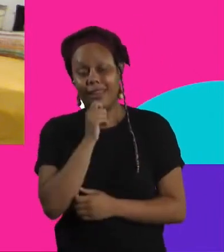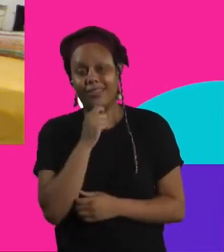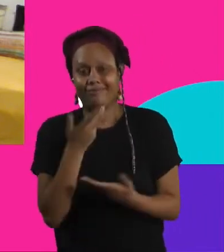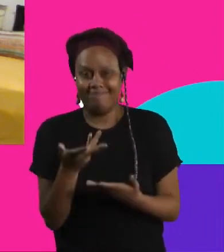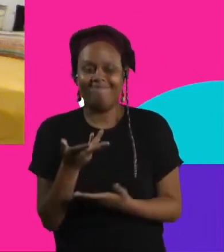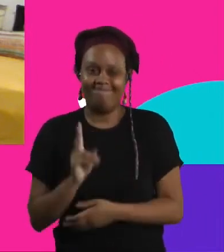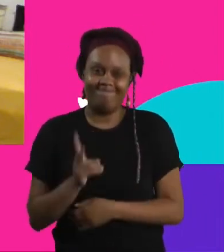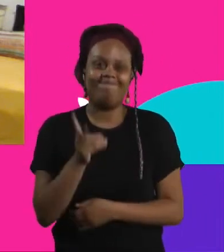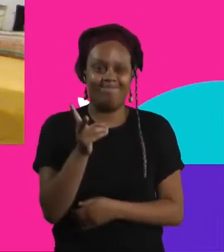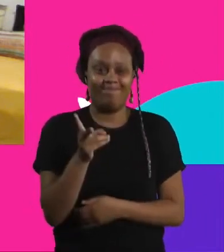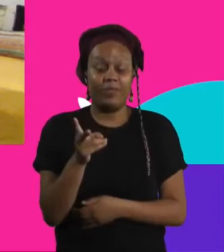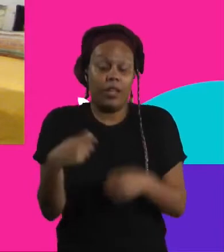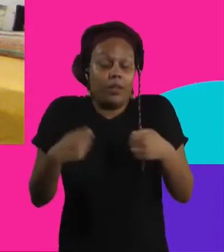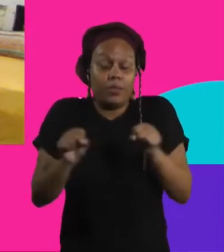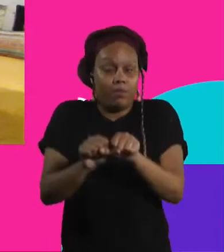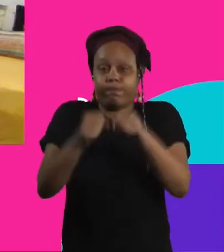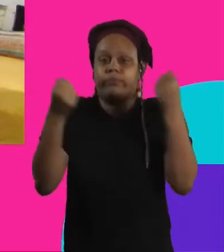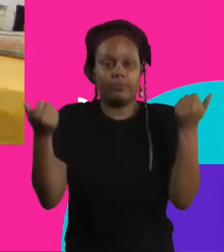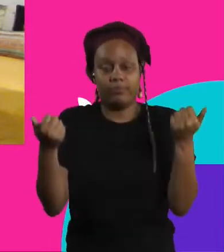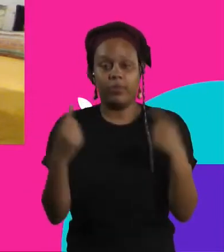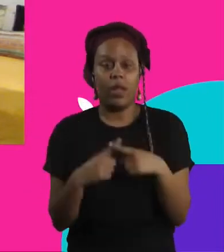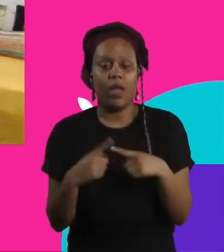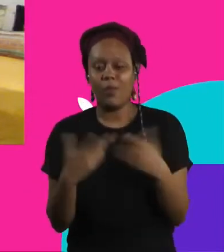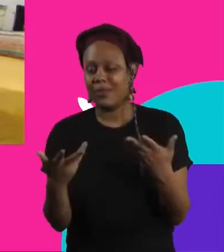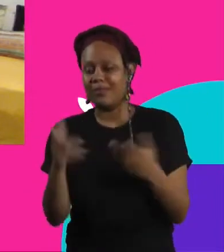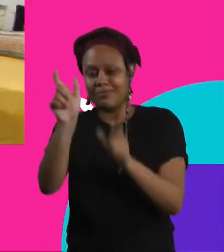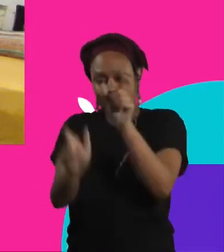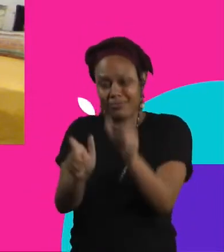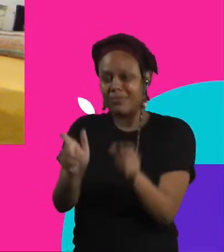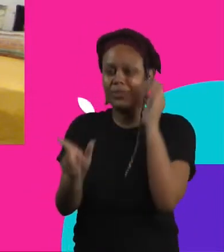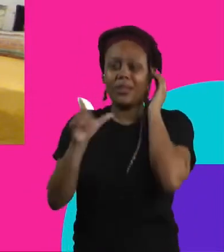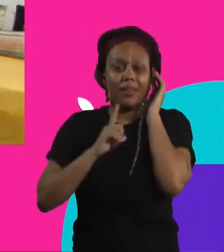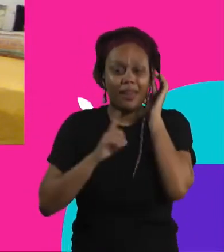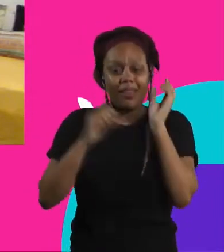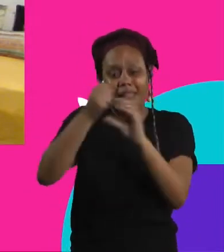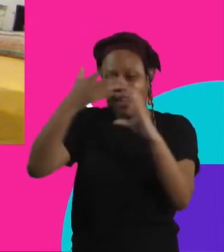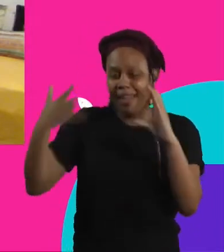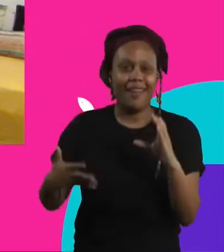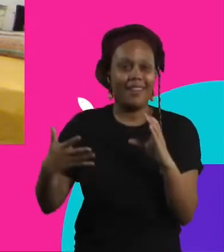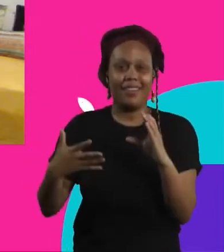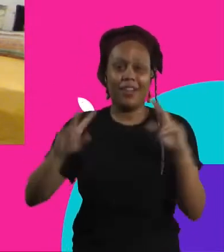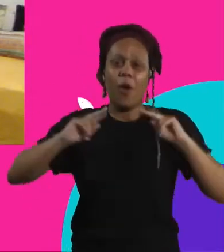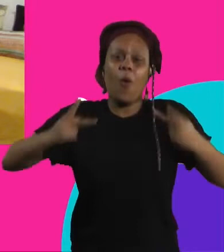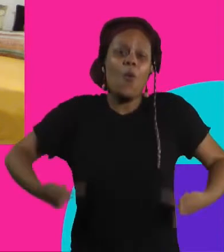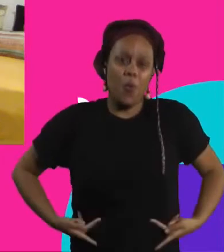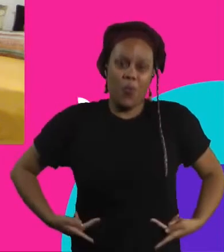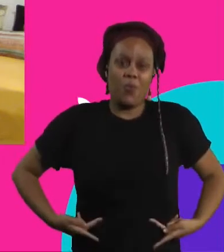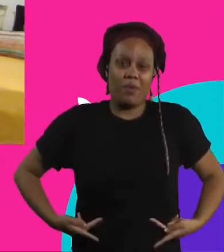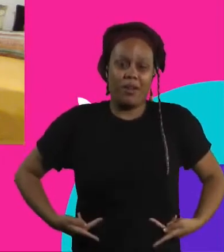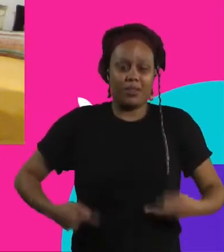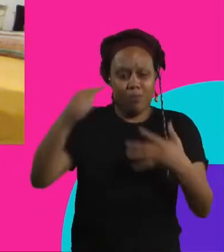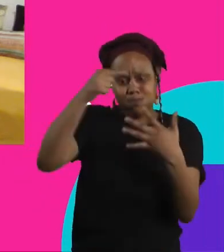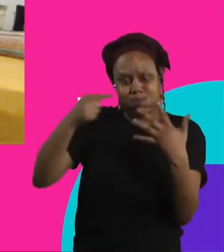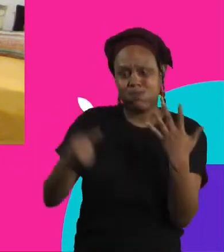demais, a gente tem que romper isso, a gente precisa mostrar que são pessoas que têm uma característica humana, como todas essas outras que a gente citou aqui, e